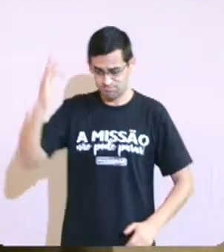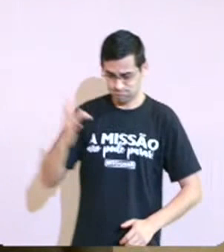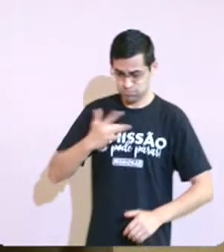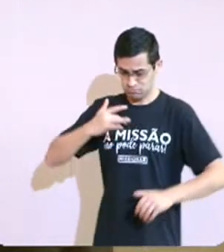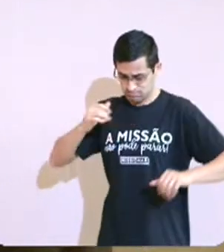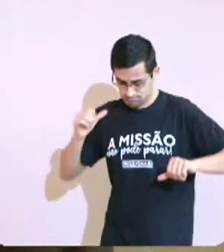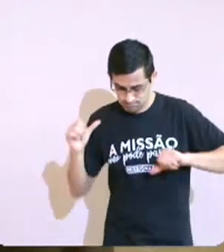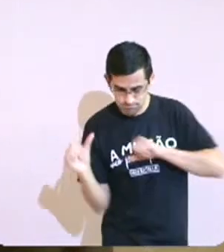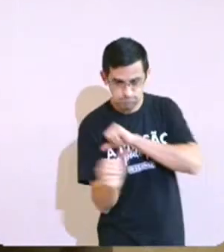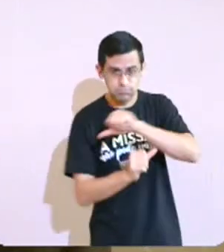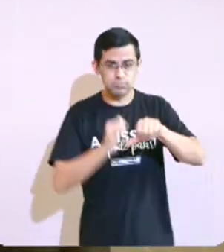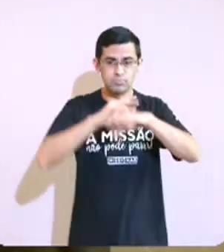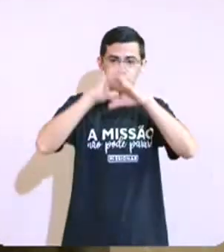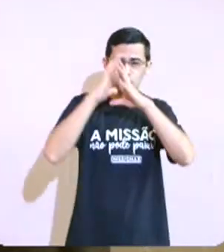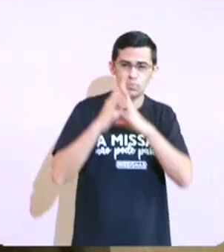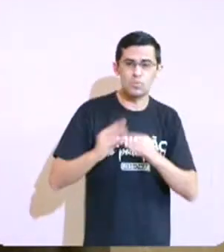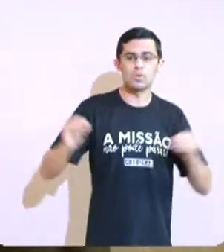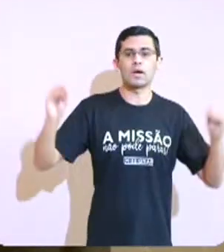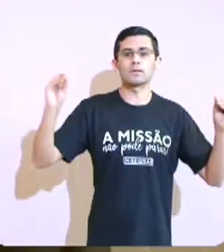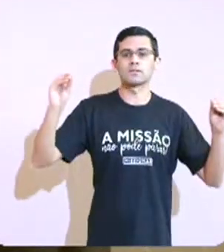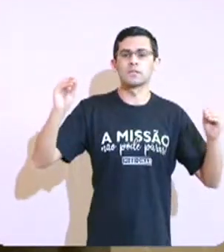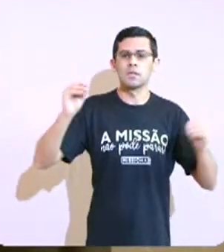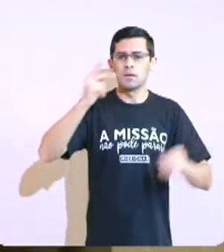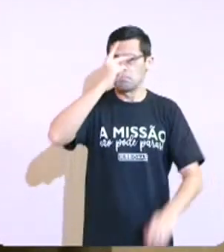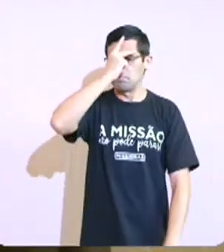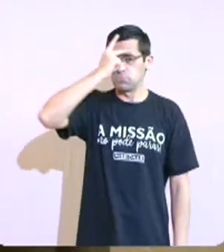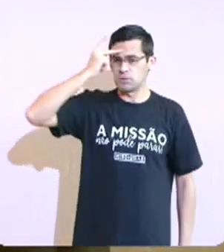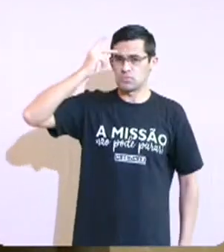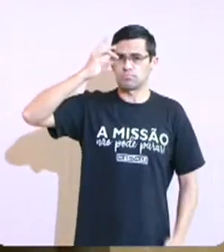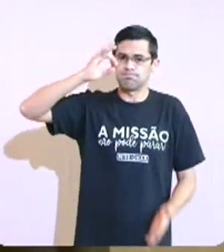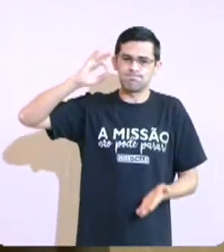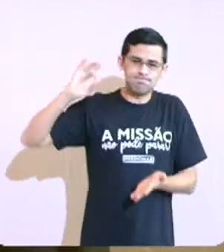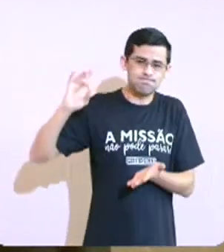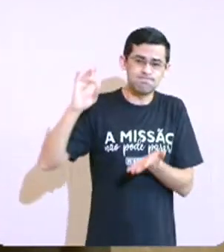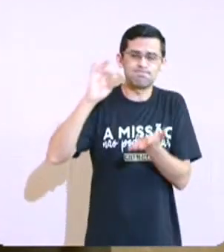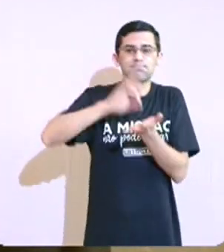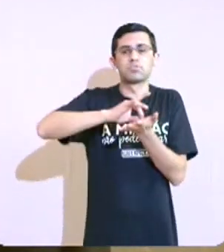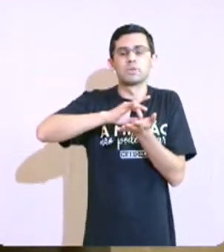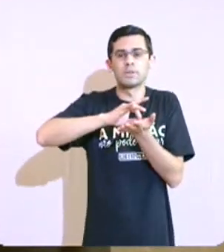curadas. Pessoas são realmente